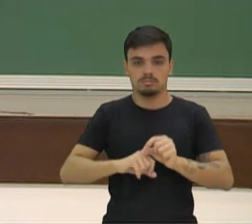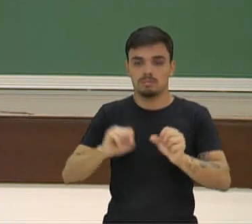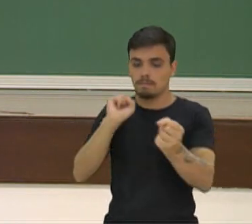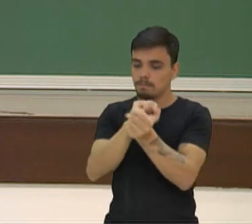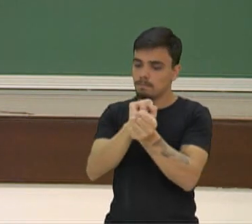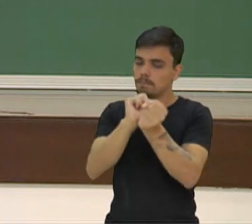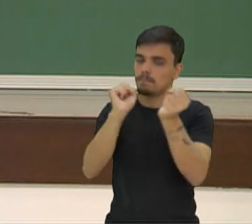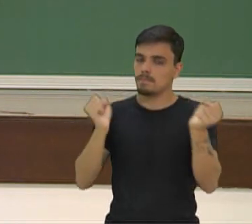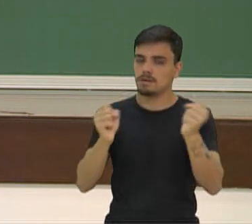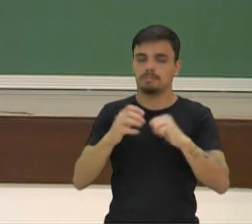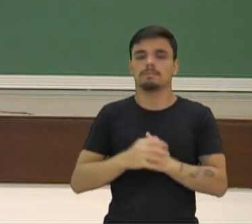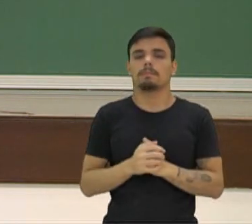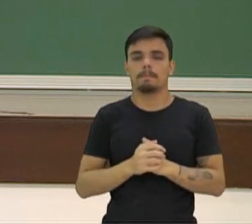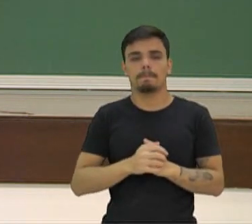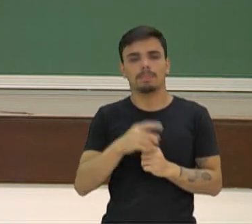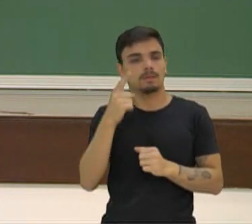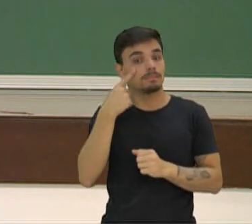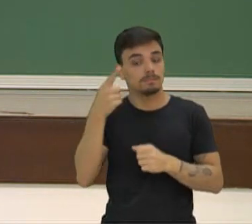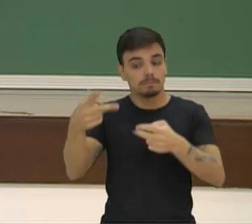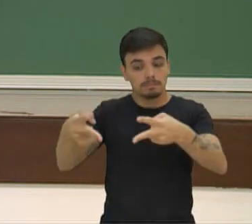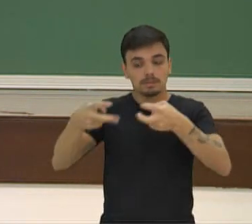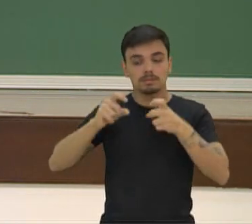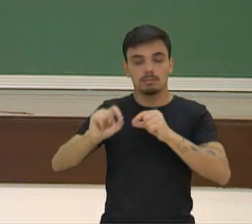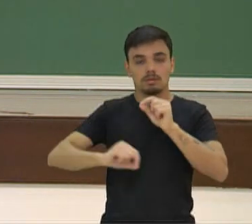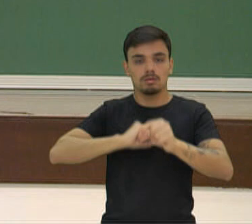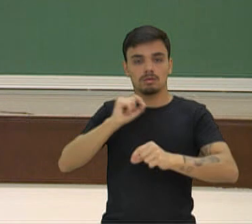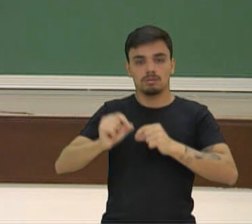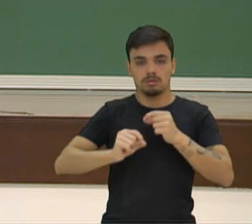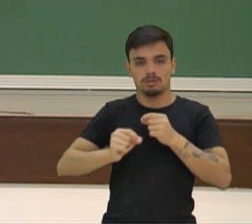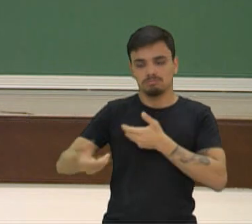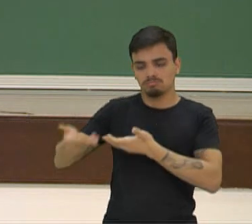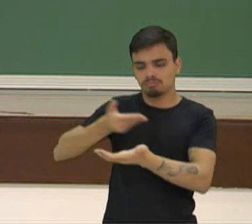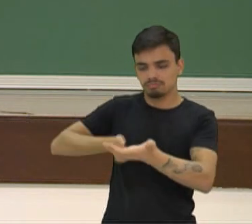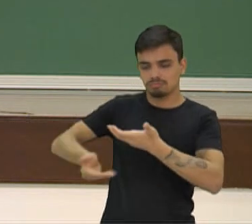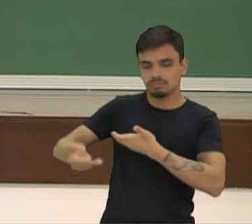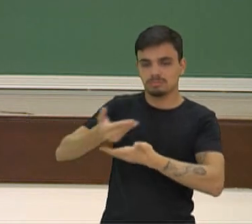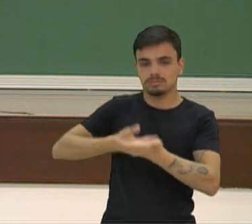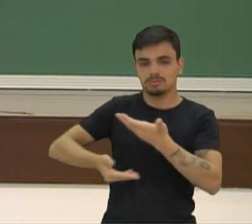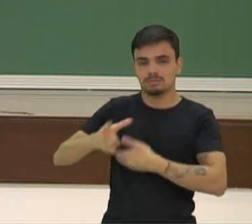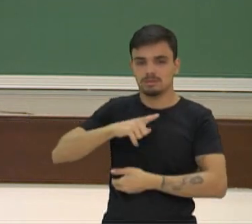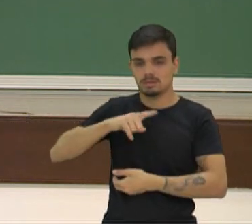escravidão. Então perceba o protagonismo quilombola afro-brasileiro nessa revolta.